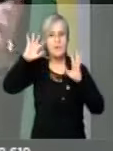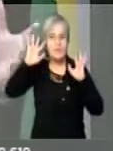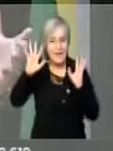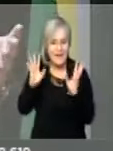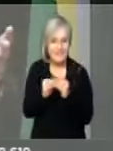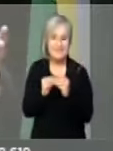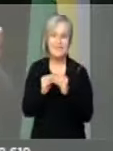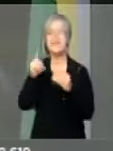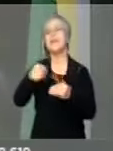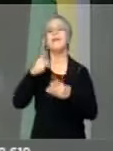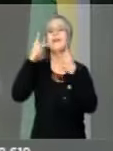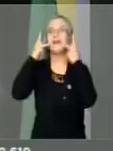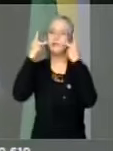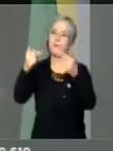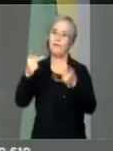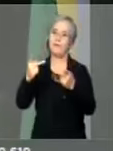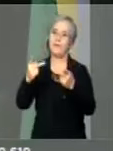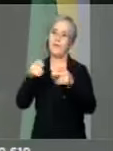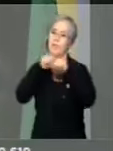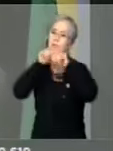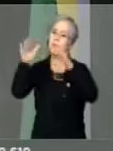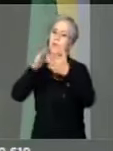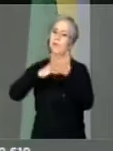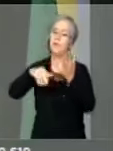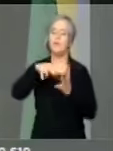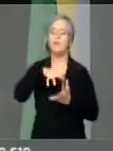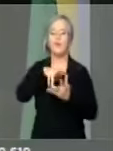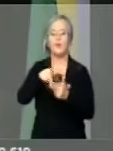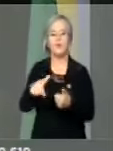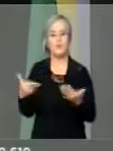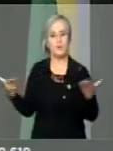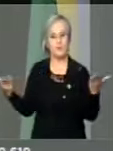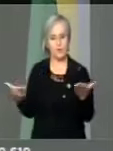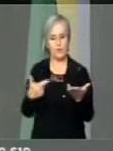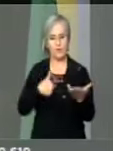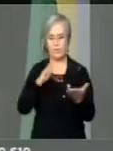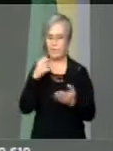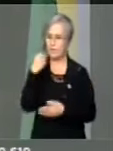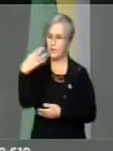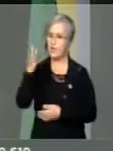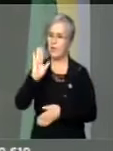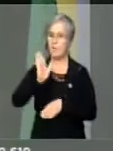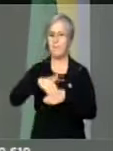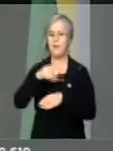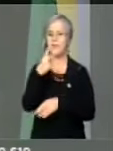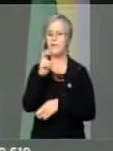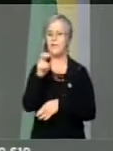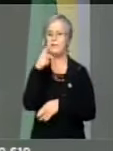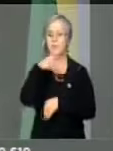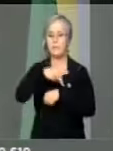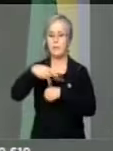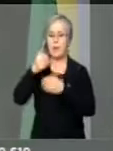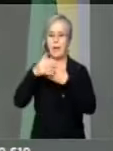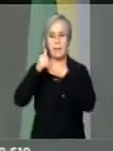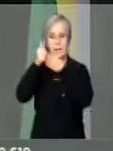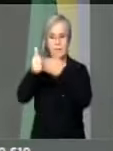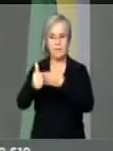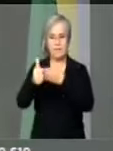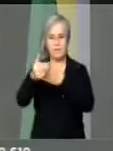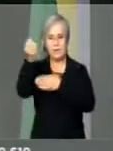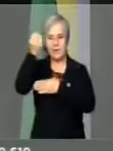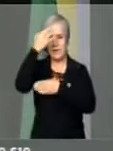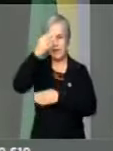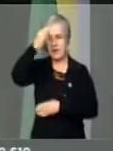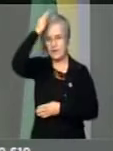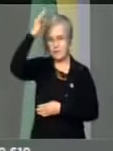que se espalhou para o mundo inteiro, e hoje, graças a Deus, já tive a oportunidade de viajar para mais de 25 países, levando a graça do batismo no Espírito